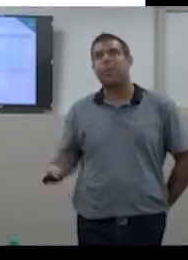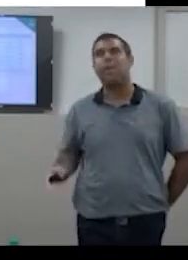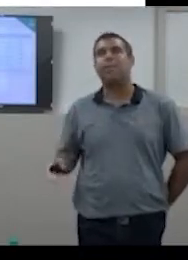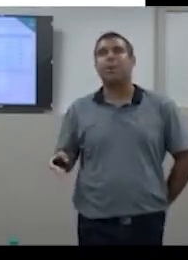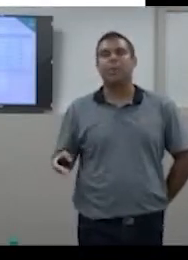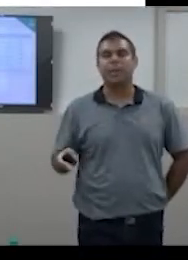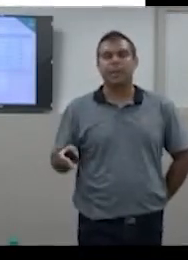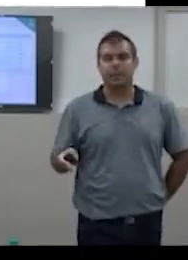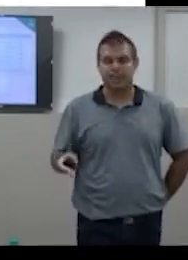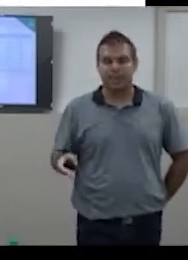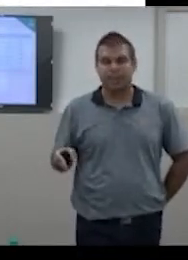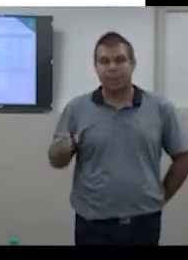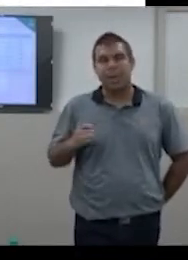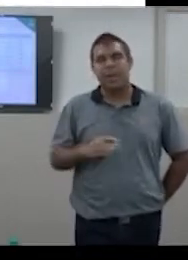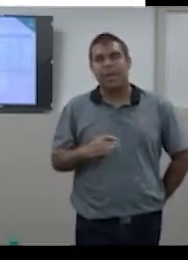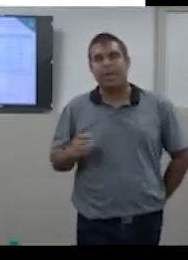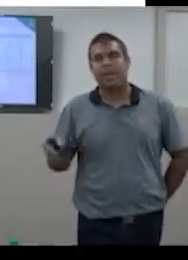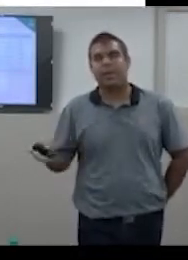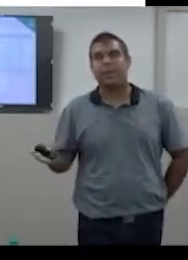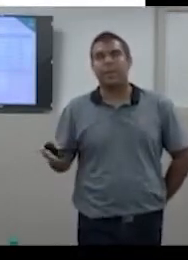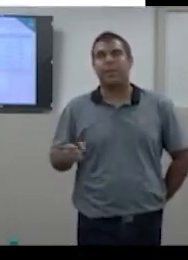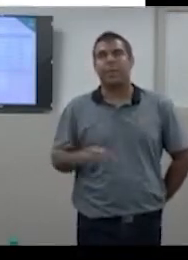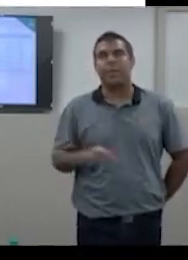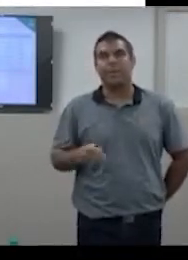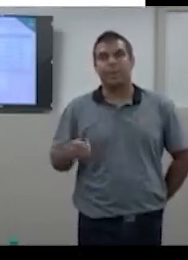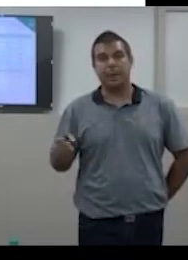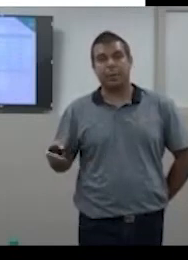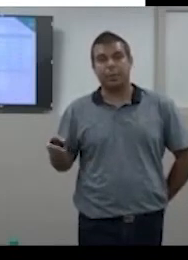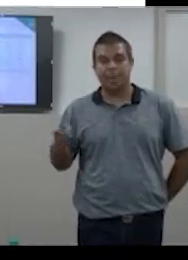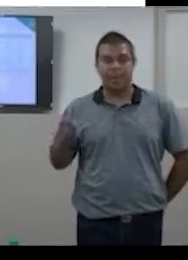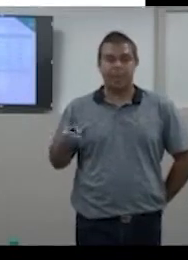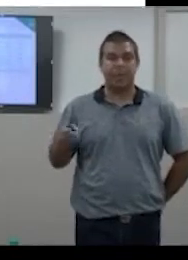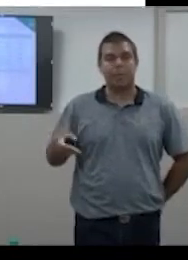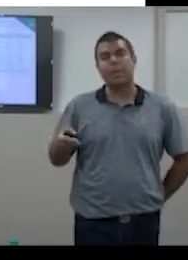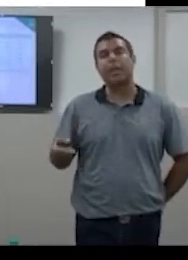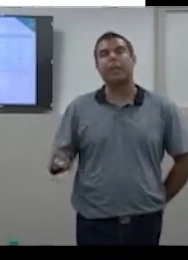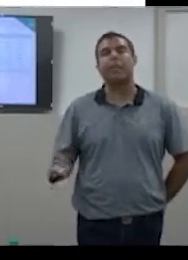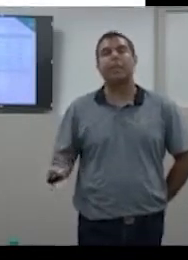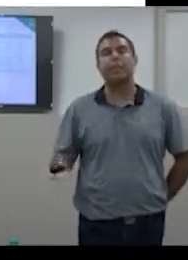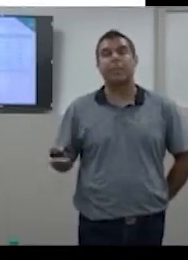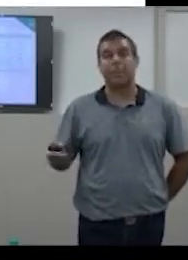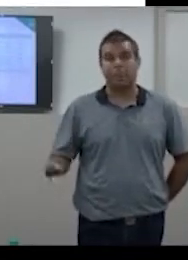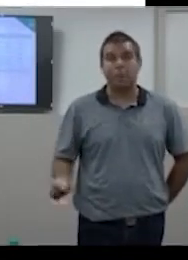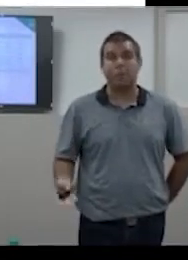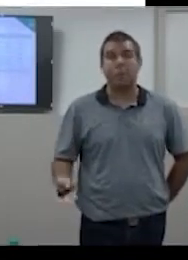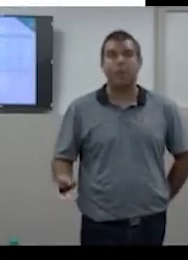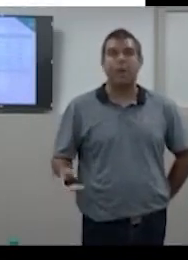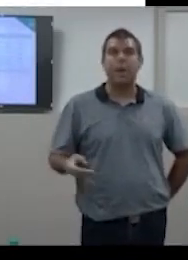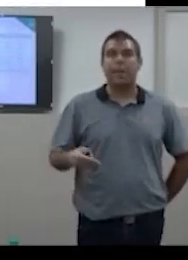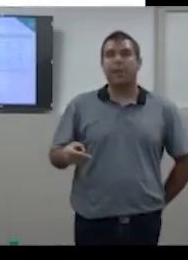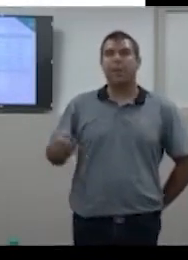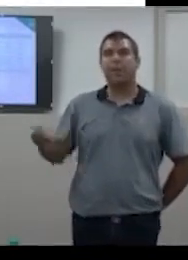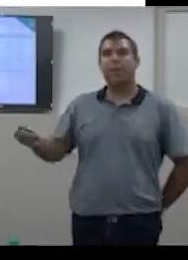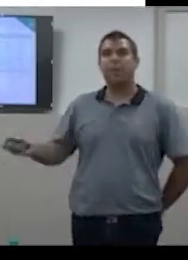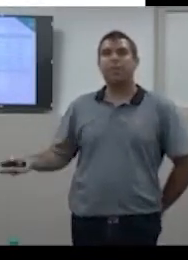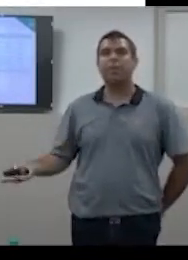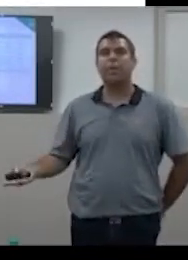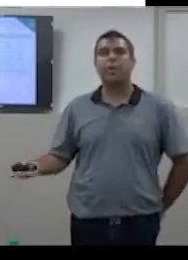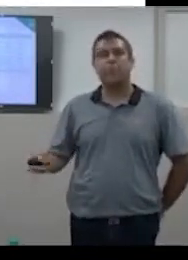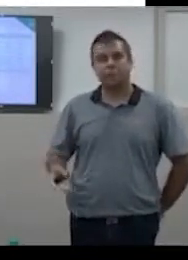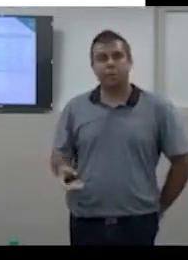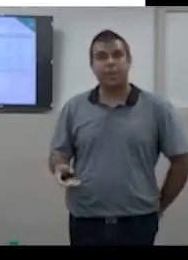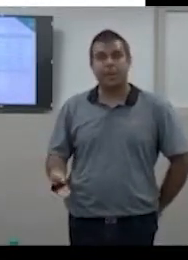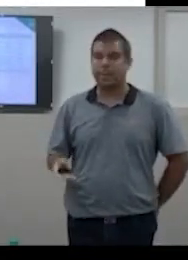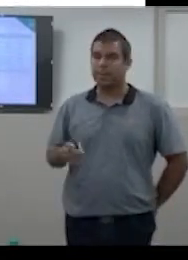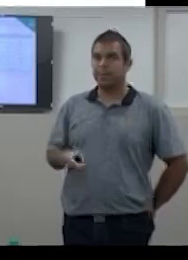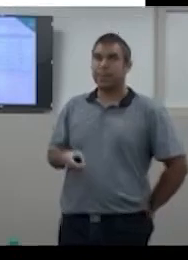da fusão para o calor latente da ebulição. Então aí você vai ter uma variação de temperatura, uma quantidade de calor que você precisa muito maior, porque você já está no